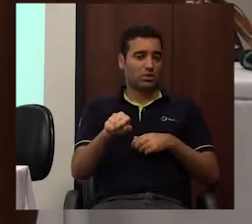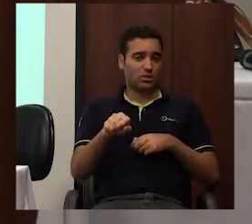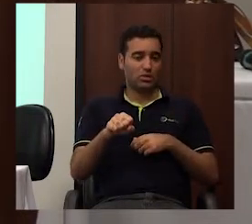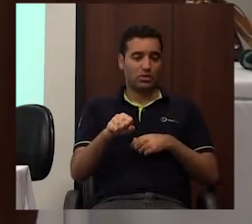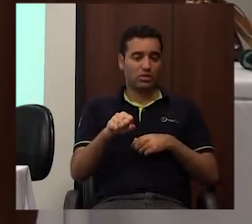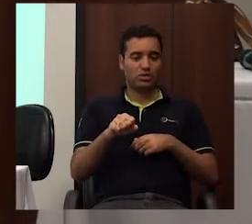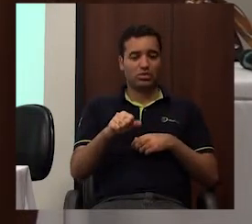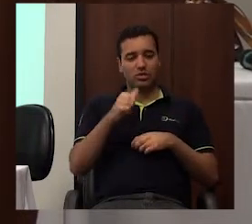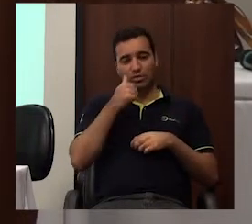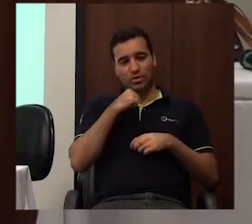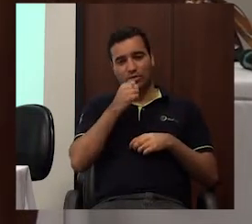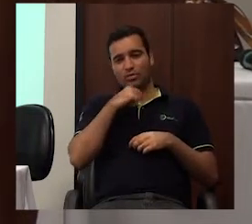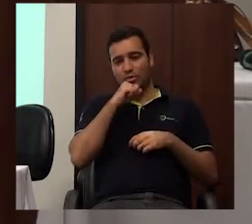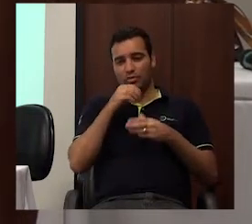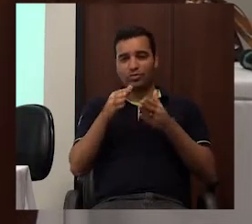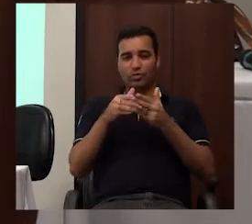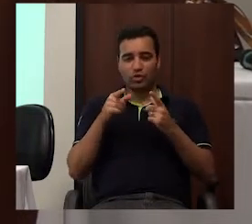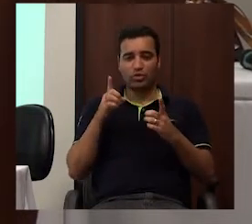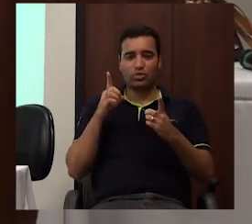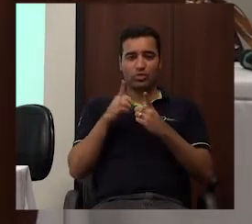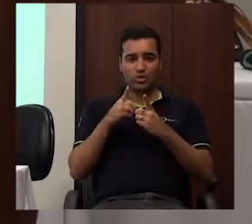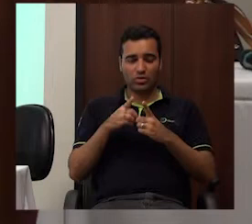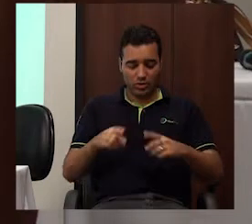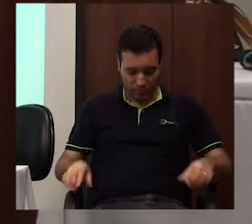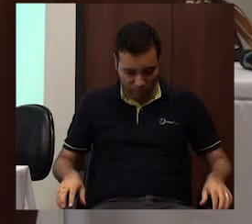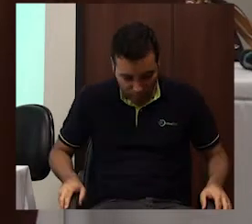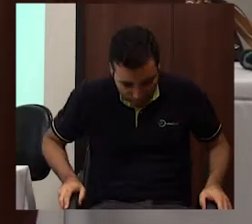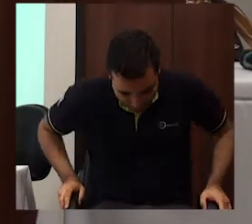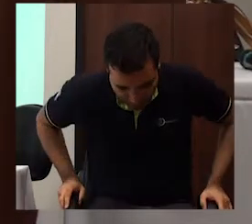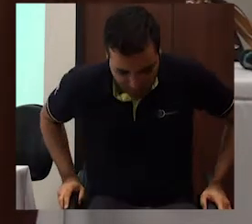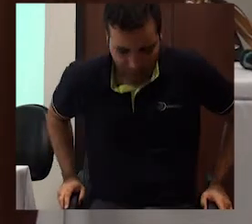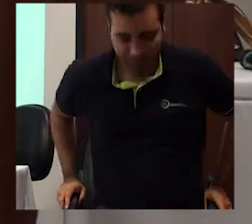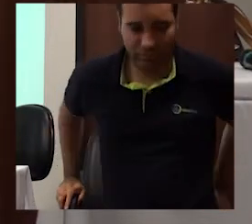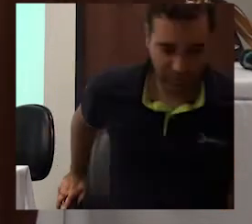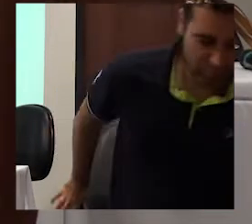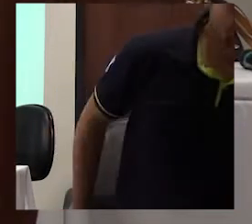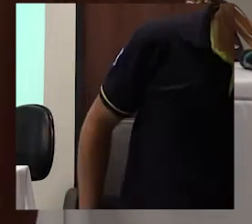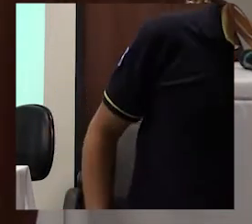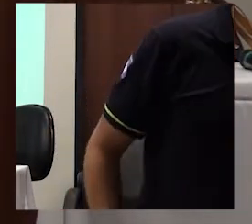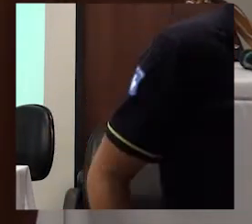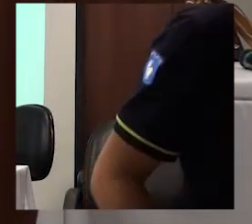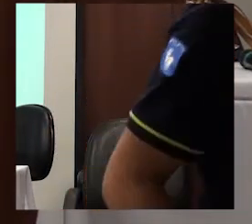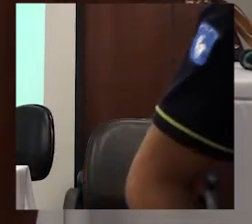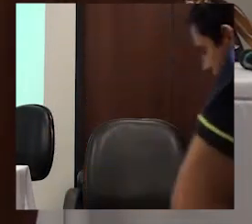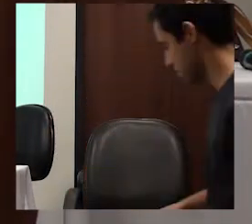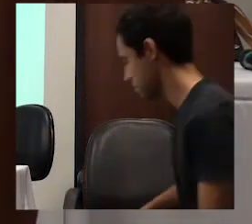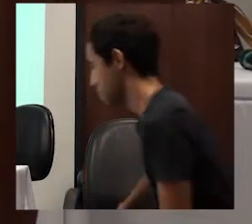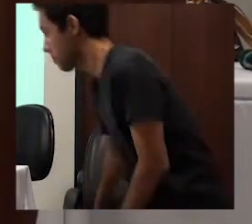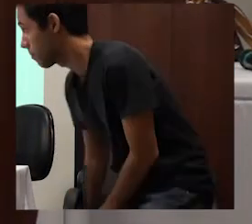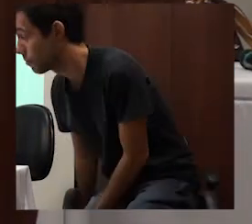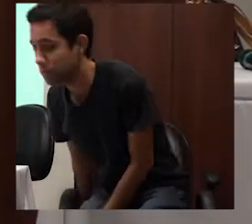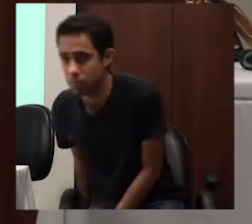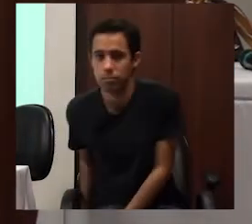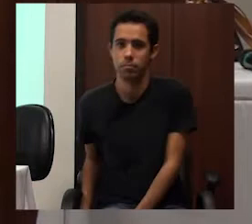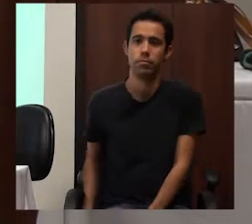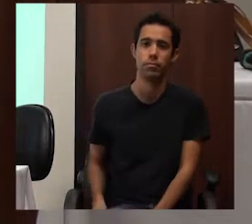os pais pedirem um atendimento para o seu filho, ou domiciliar, ou em determinada escola,